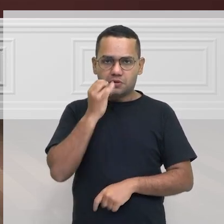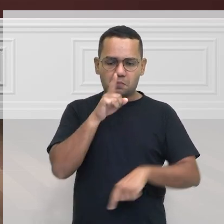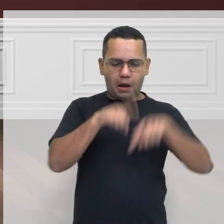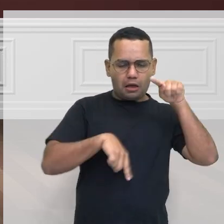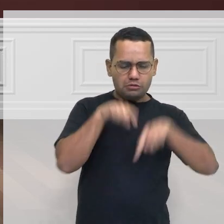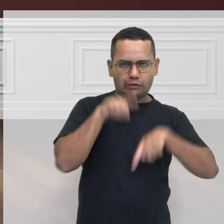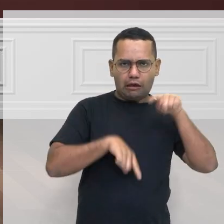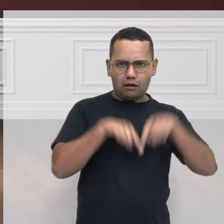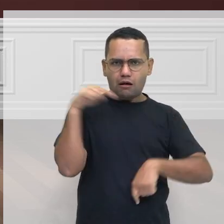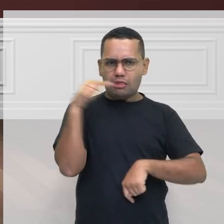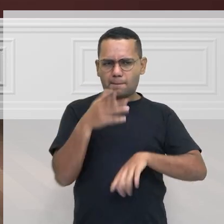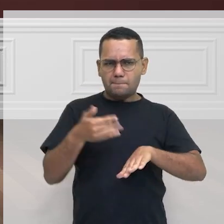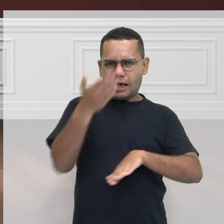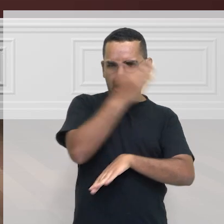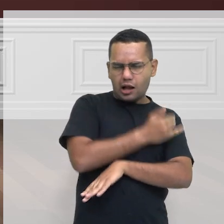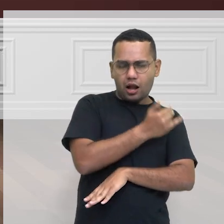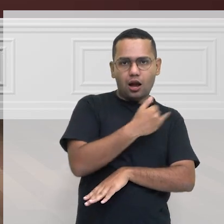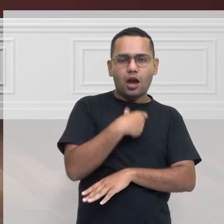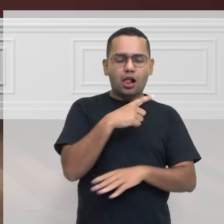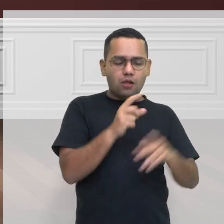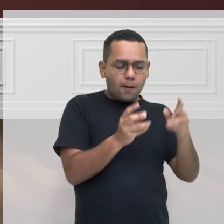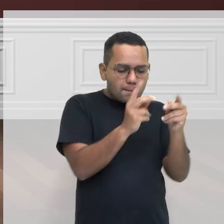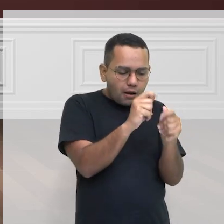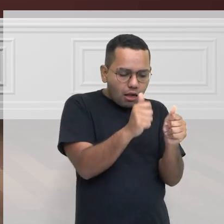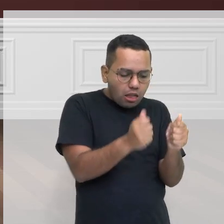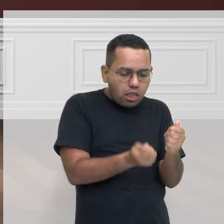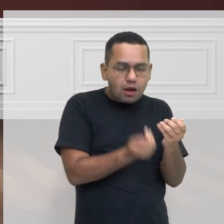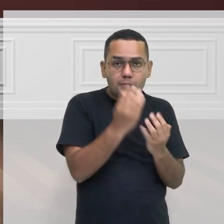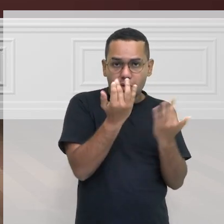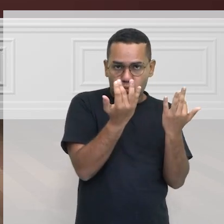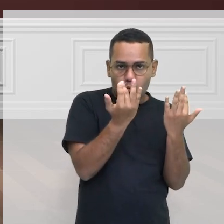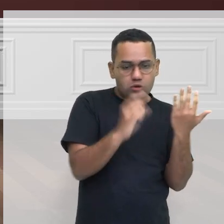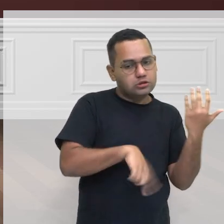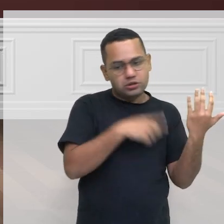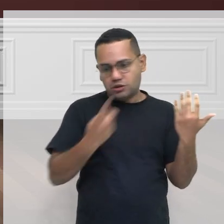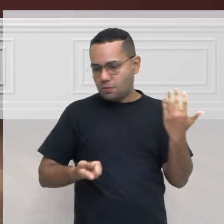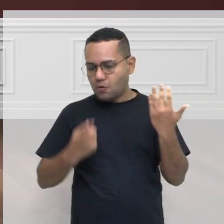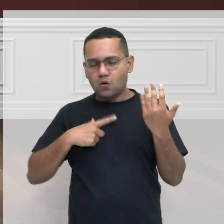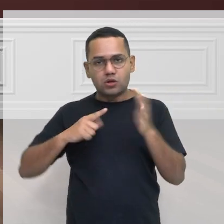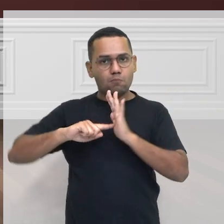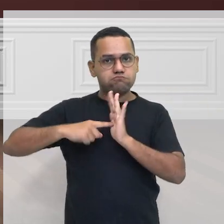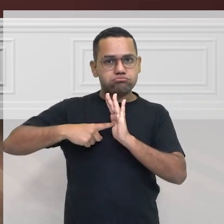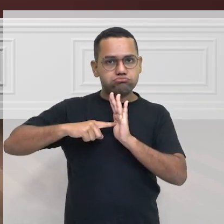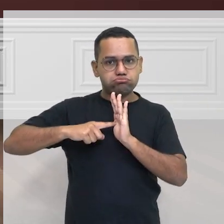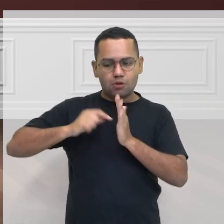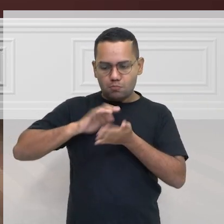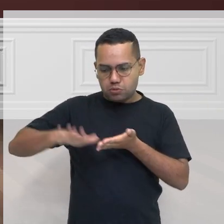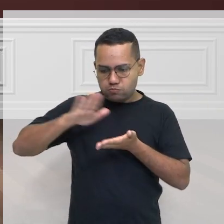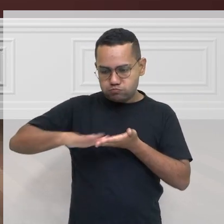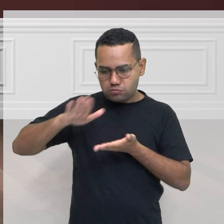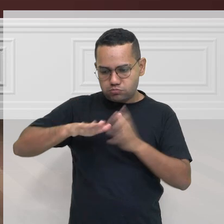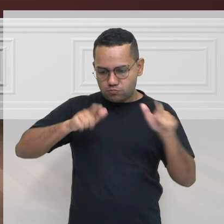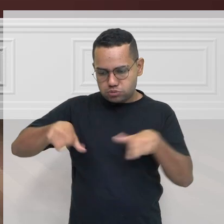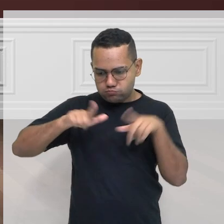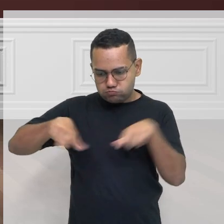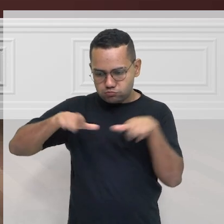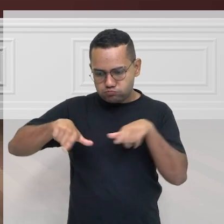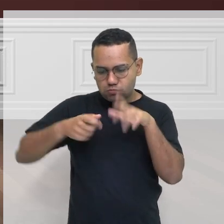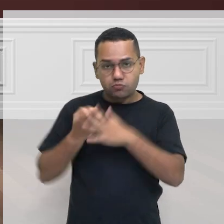a ser industrializados. Então, nas artes plásticas também houve uma mudança, então houve um surgimento das vanguardas.